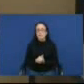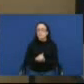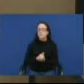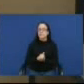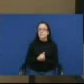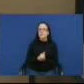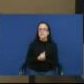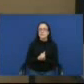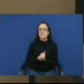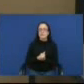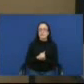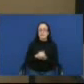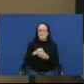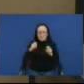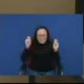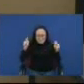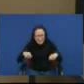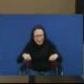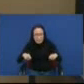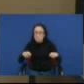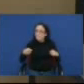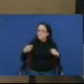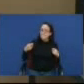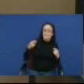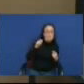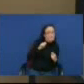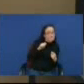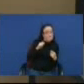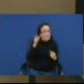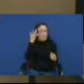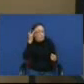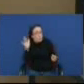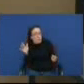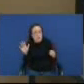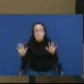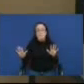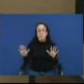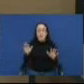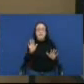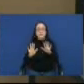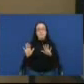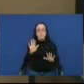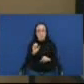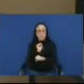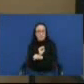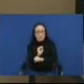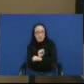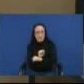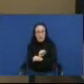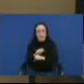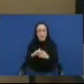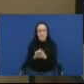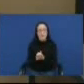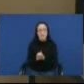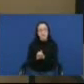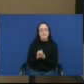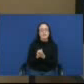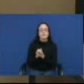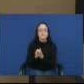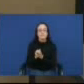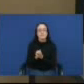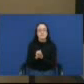deu certo ou não vai dar certo. Pode haver, sim, a possibilidade de ganho dessa ação. Só que não é